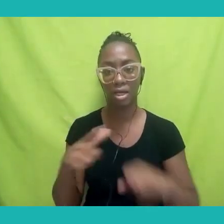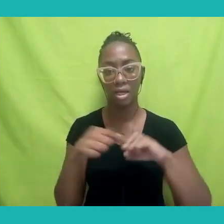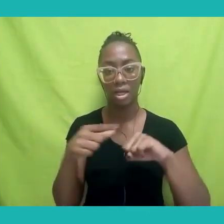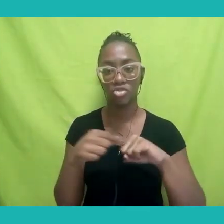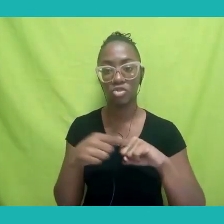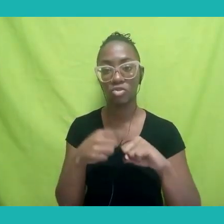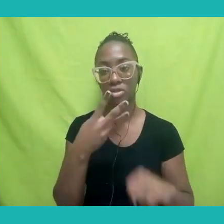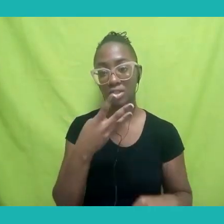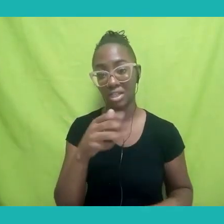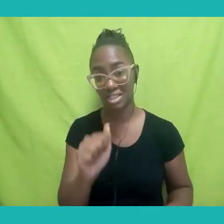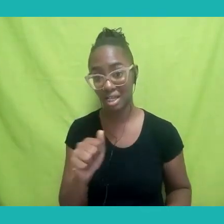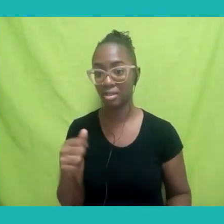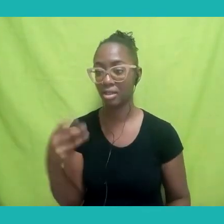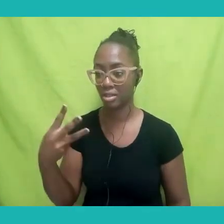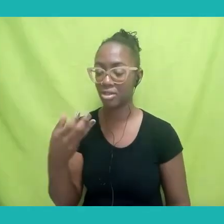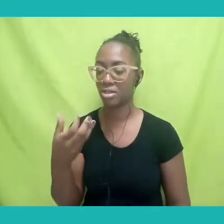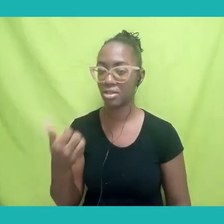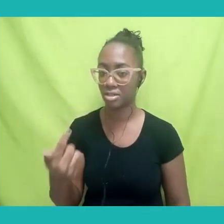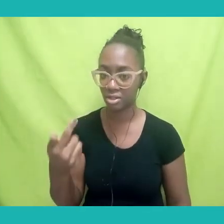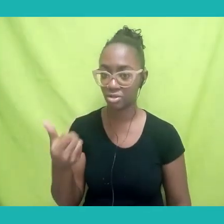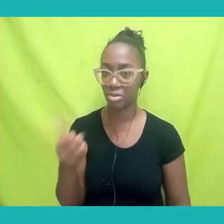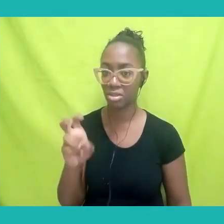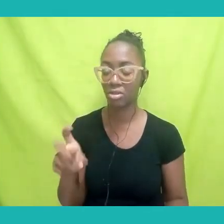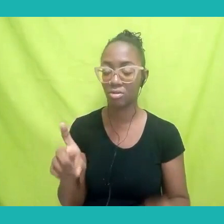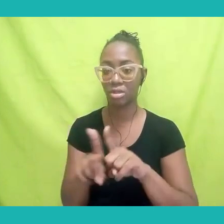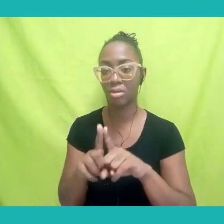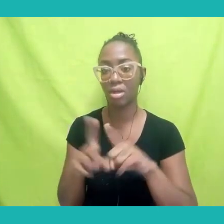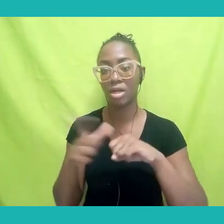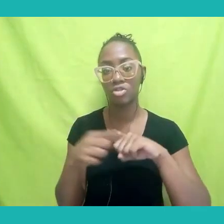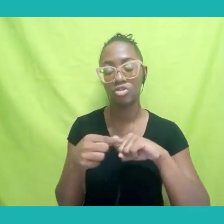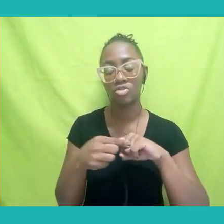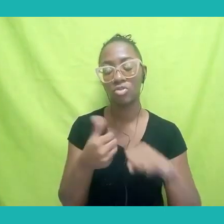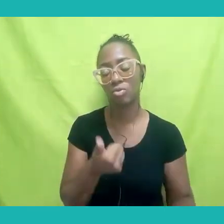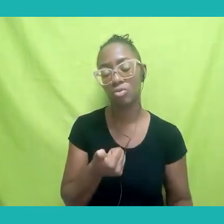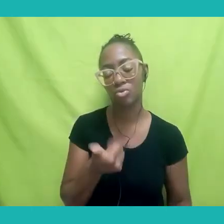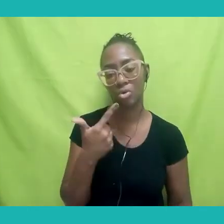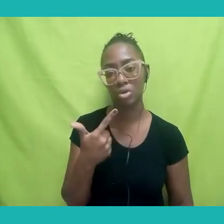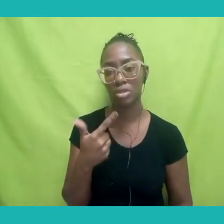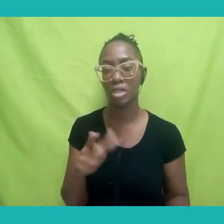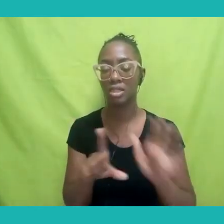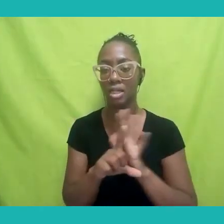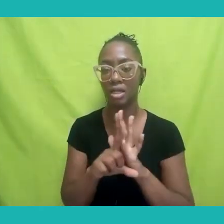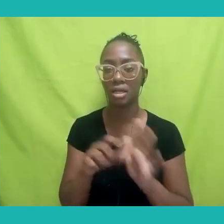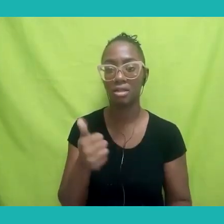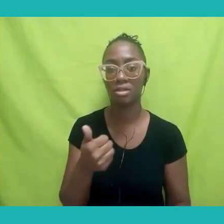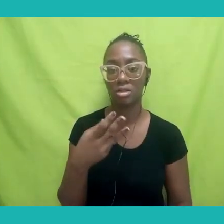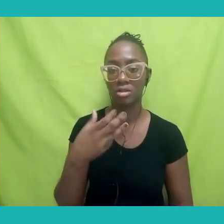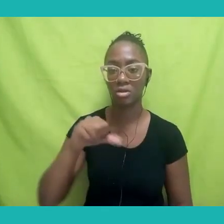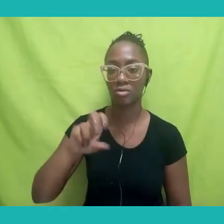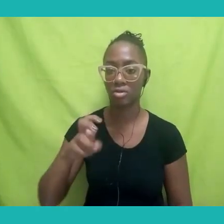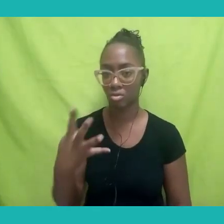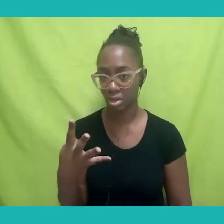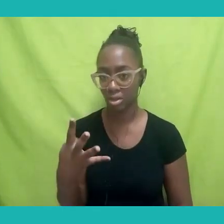da 3765 e artigo 12 da Lei 13.954. Temos aí, né, dentre essas parcelas, o soldo, adicional